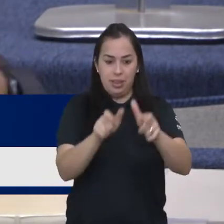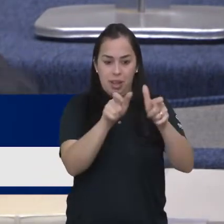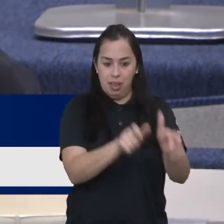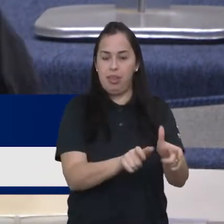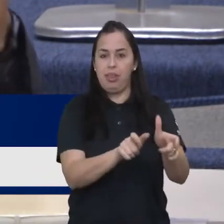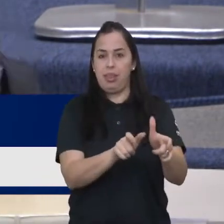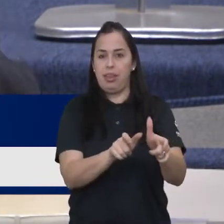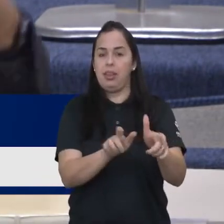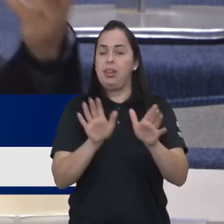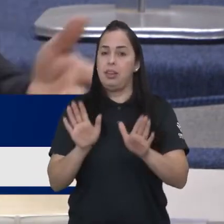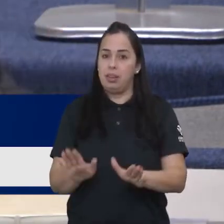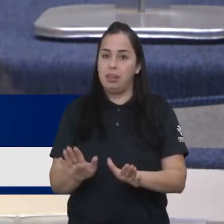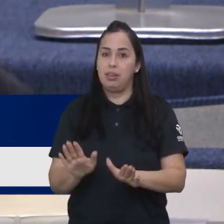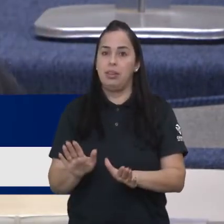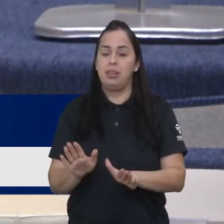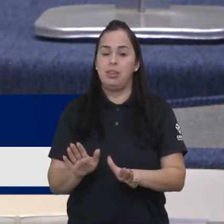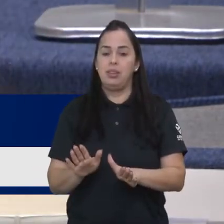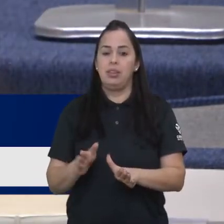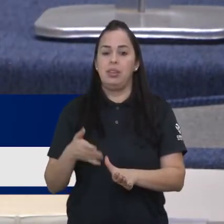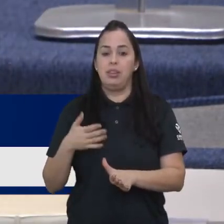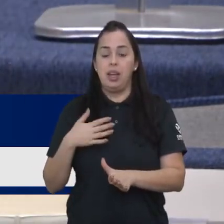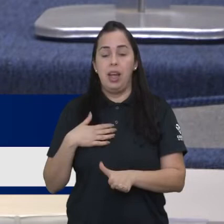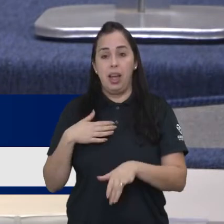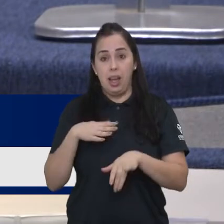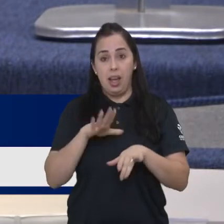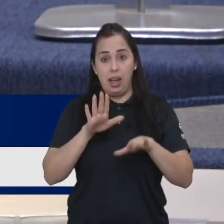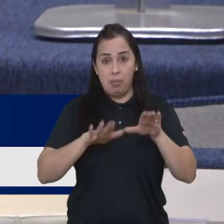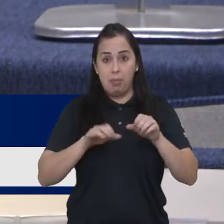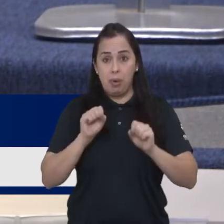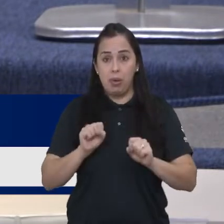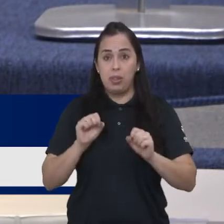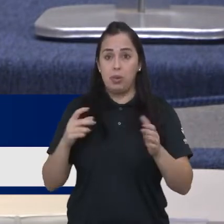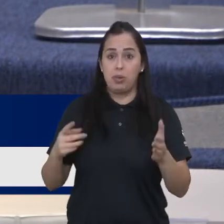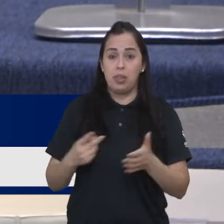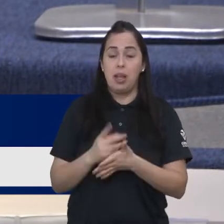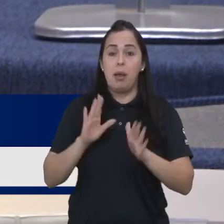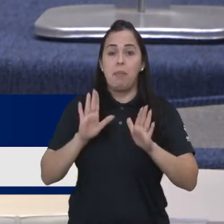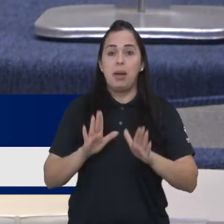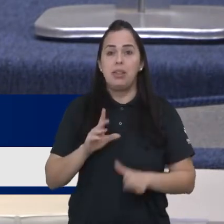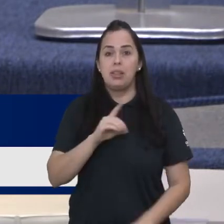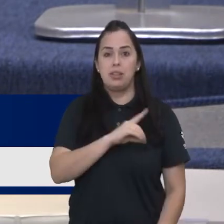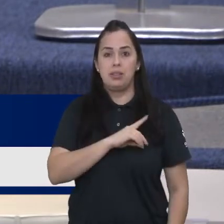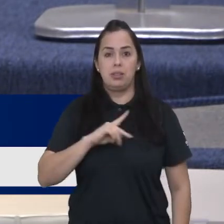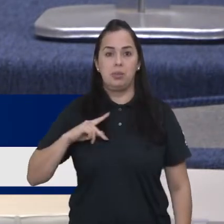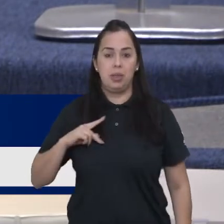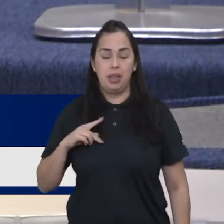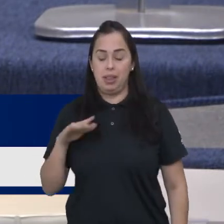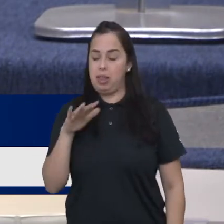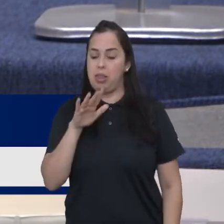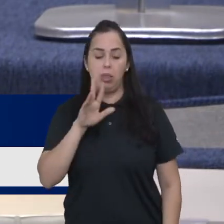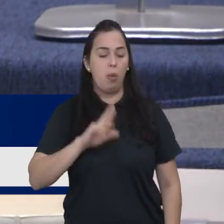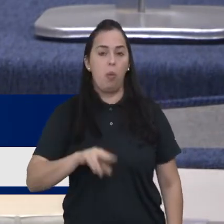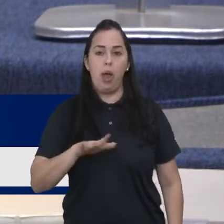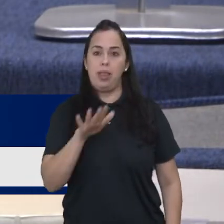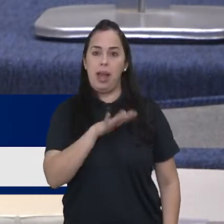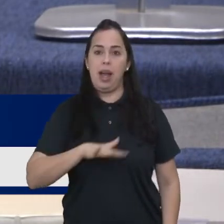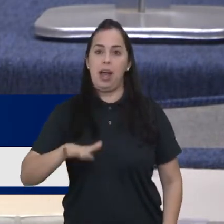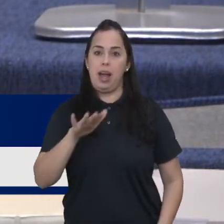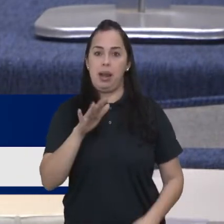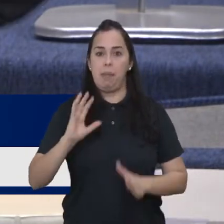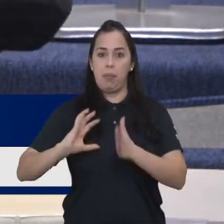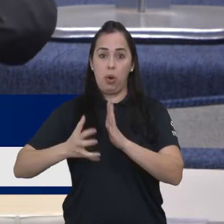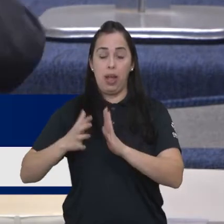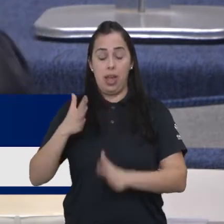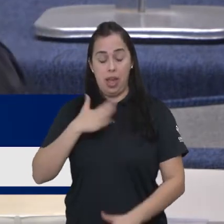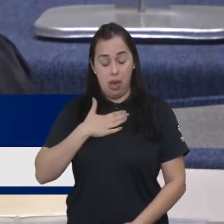a saída política é possível, recomendável, no caso, mas independente da Defensoria. A Defensoria não entra nessa seara. A